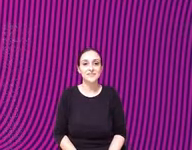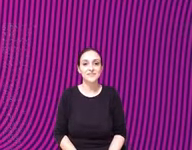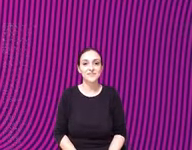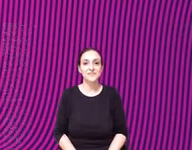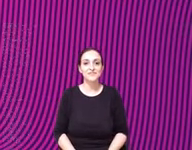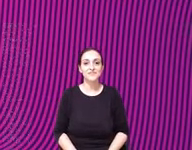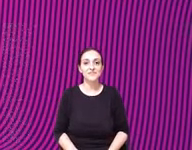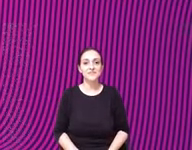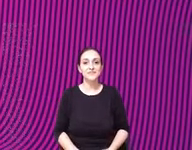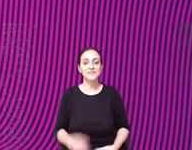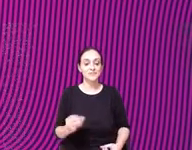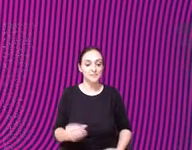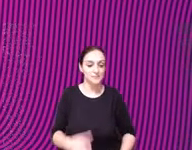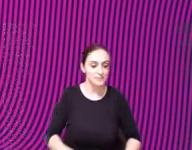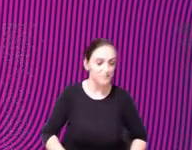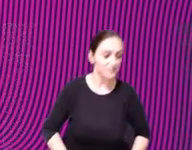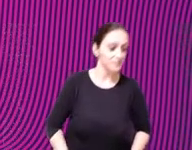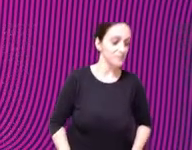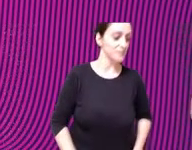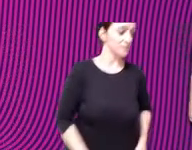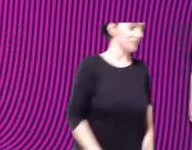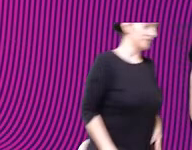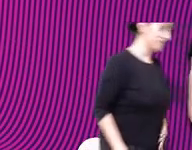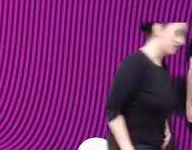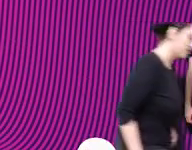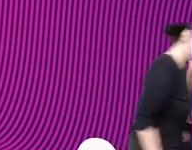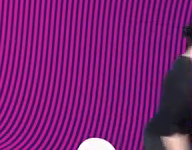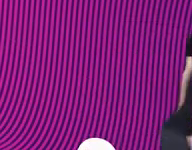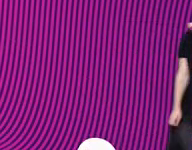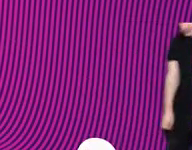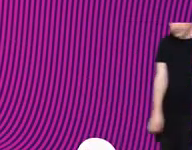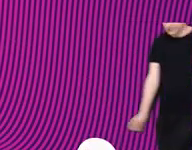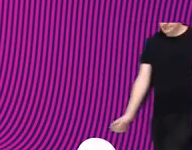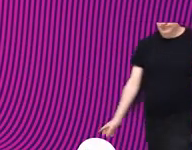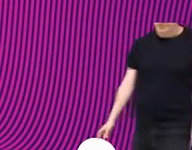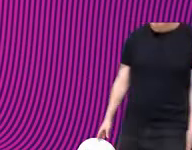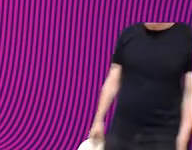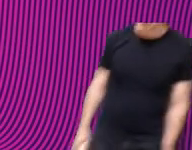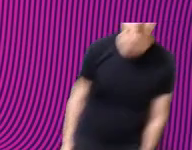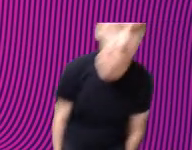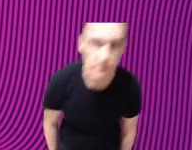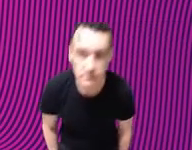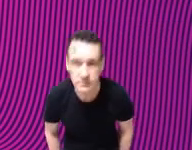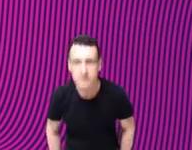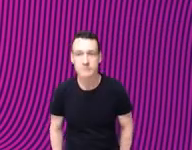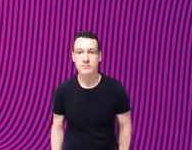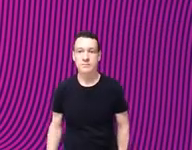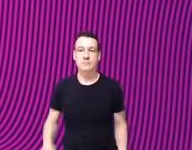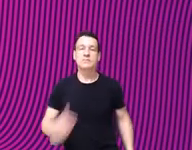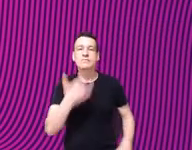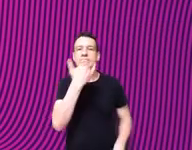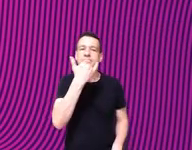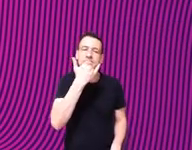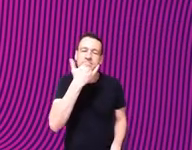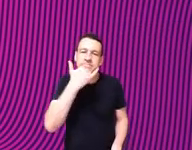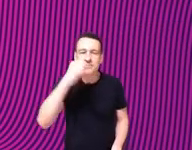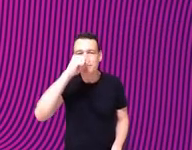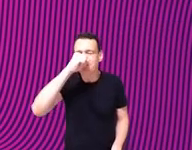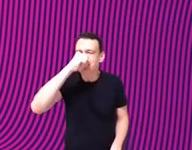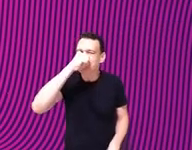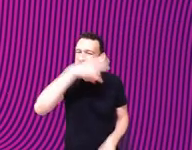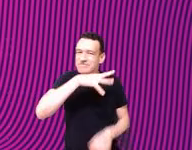Obrigado, muito desculpas pela minha rude interrupção para manter o